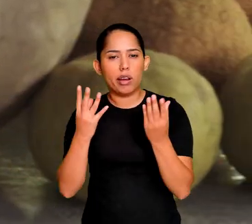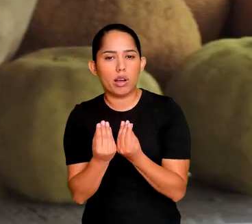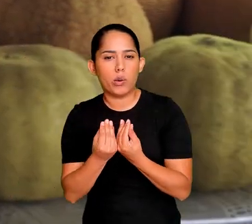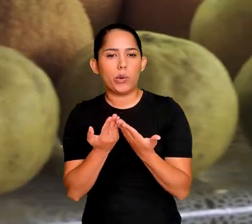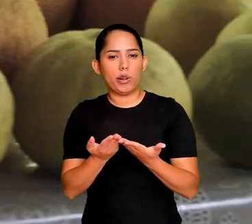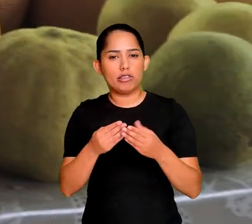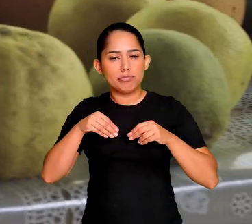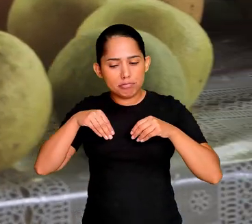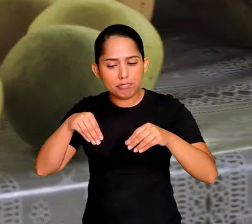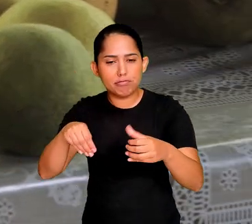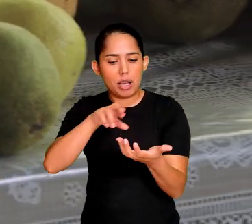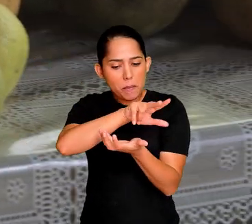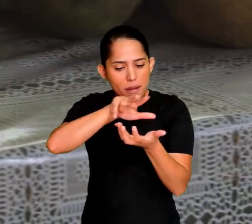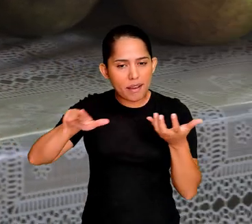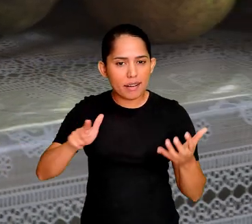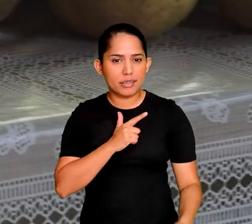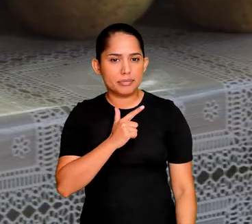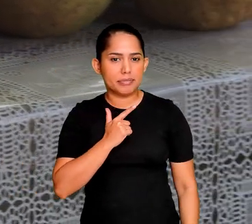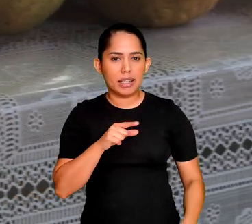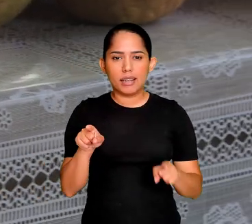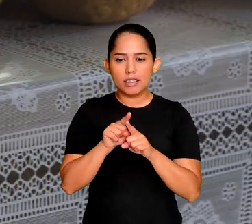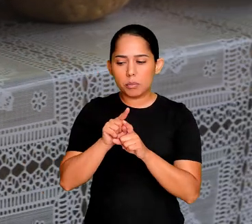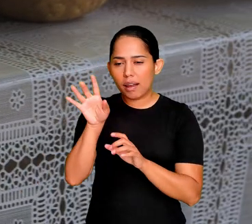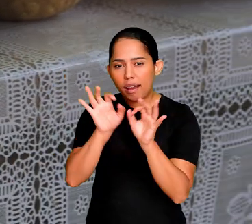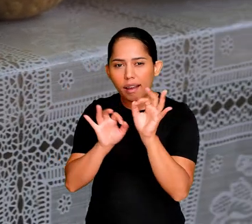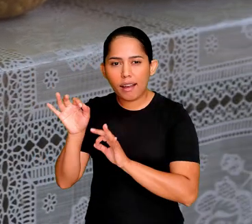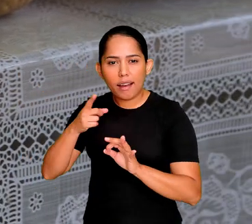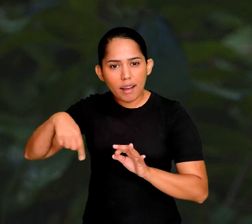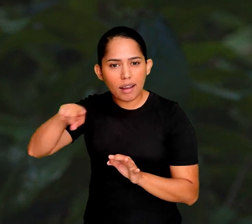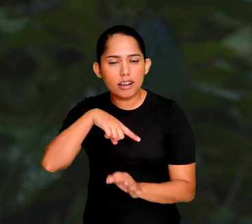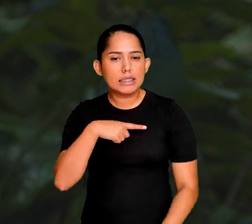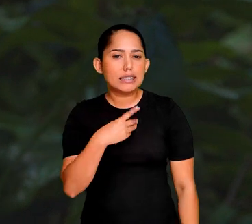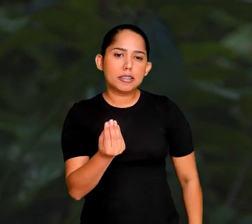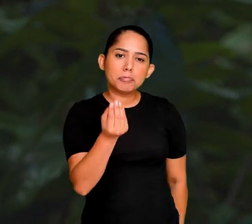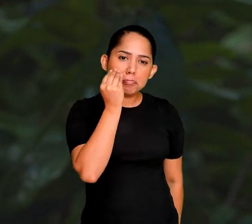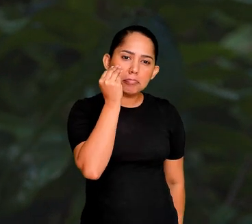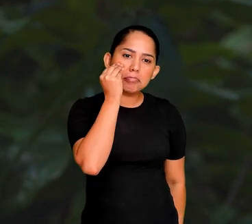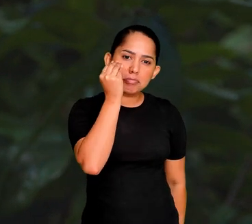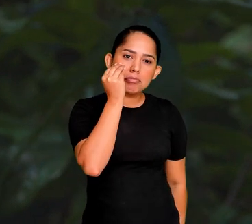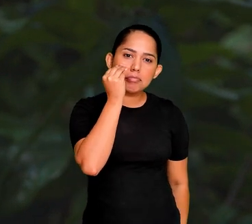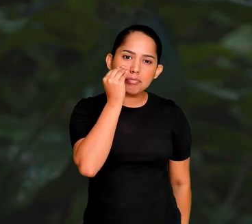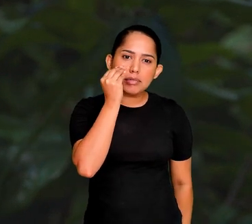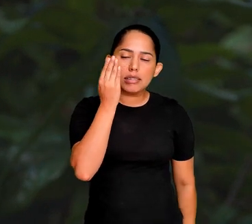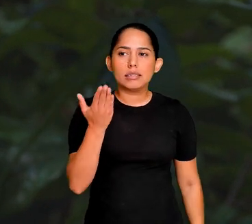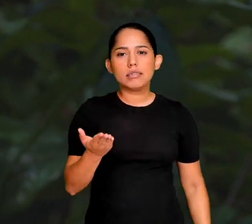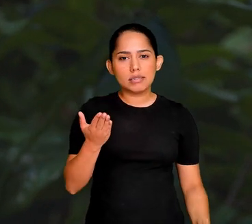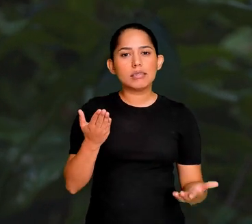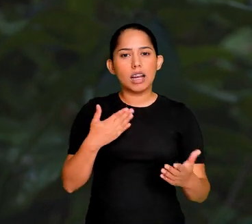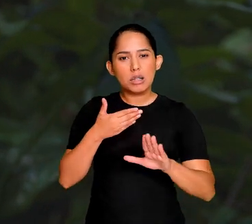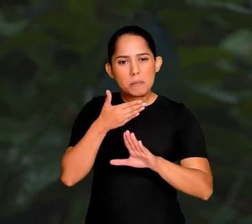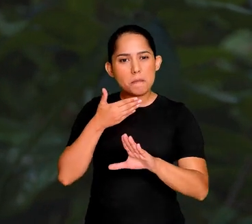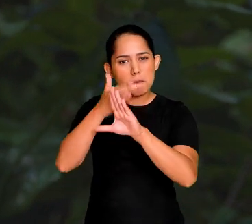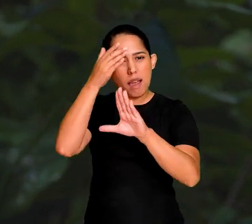né? Com cobertura de solo, com biodiversidade, ao processamento que a gente, né, tenta ter